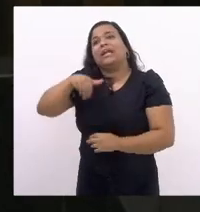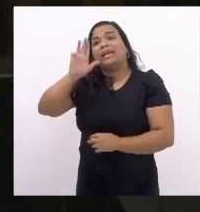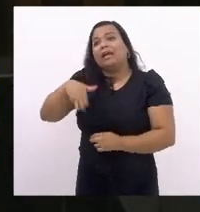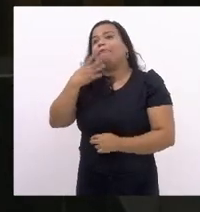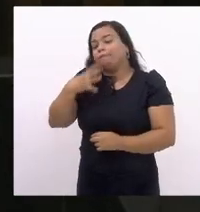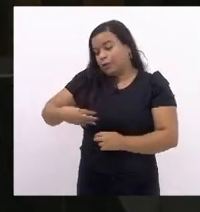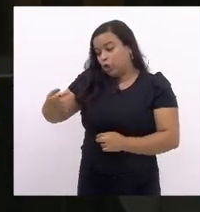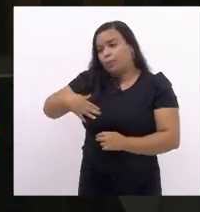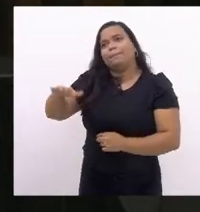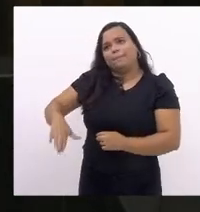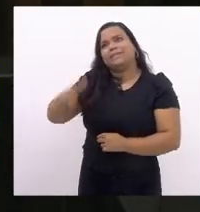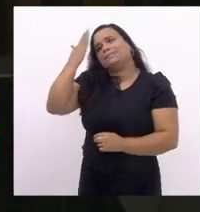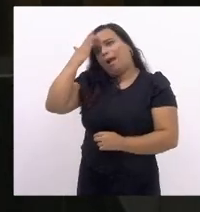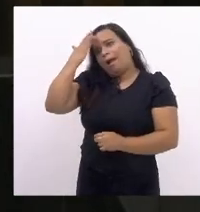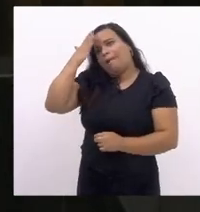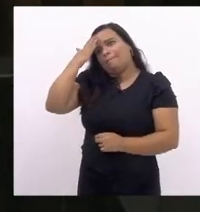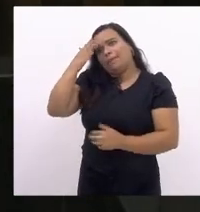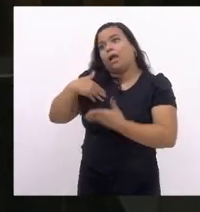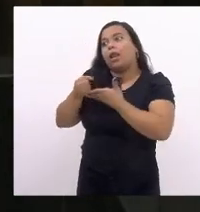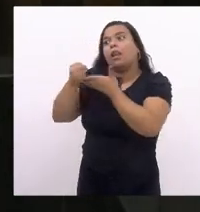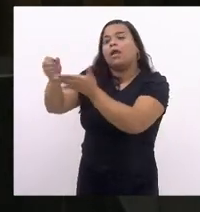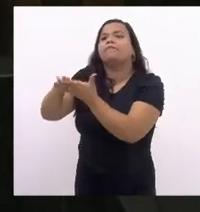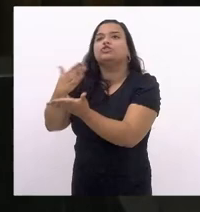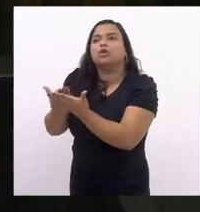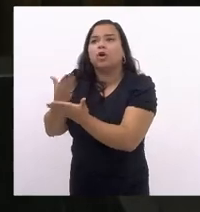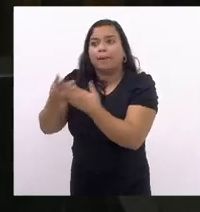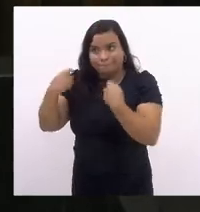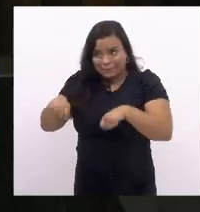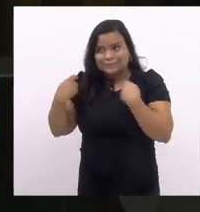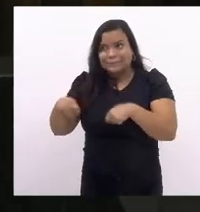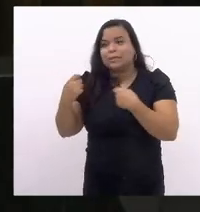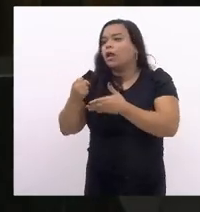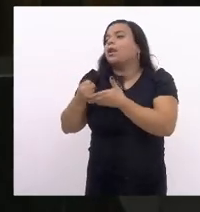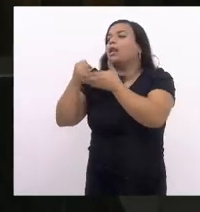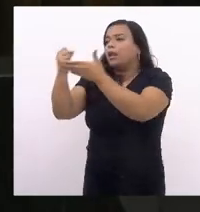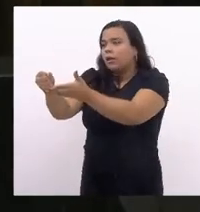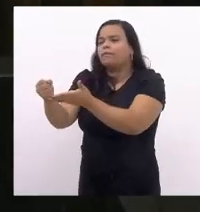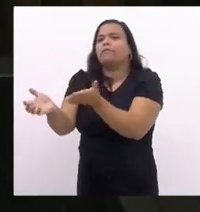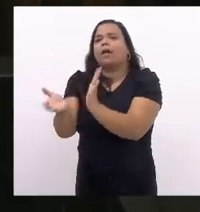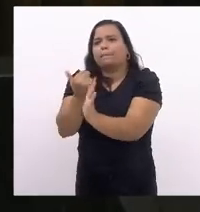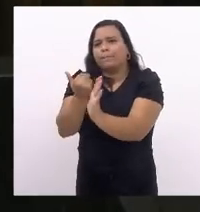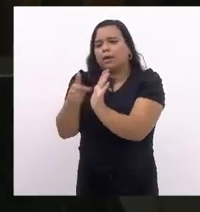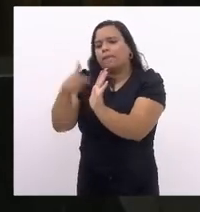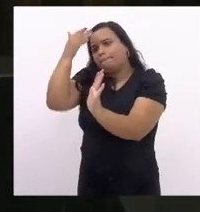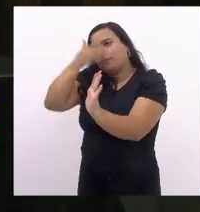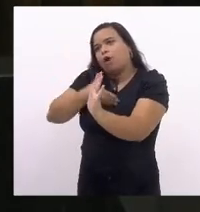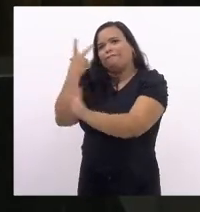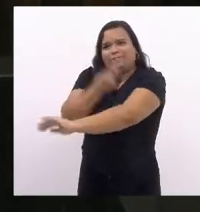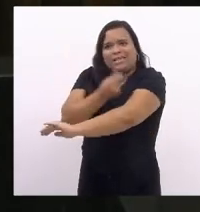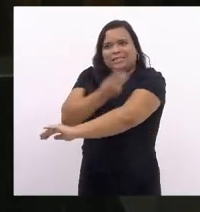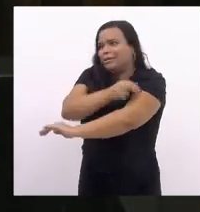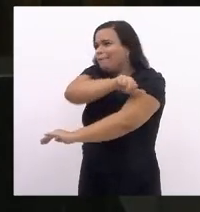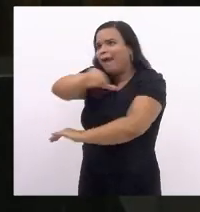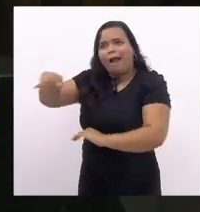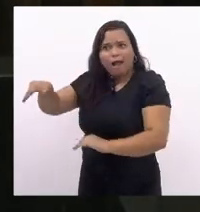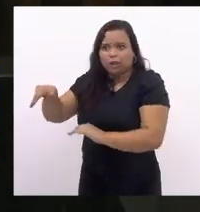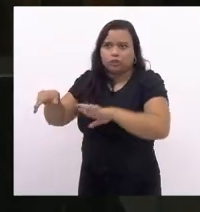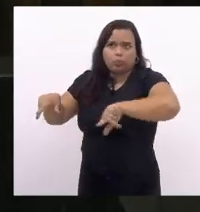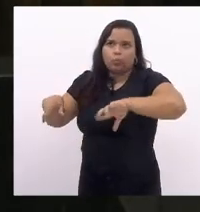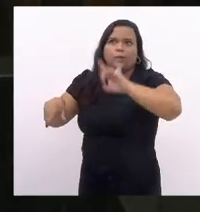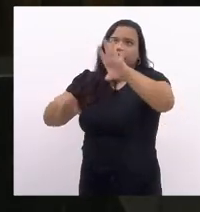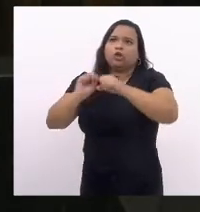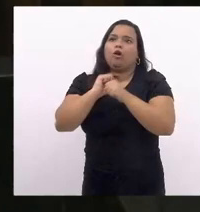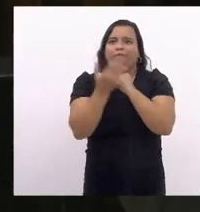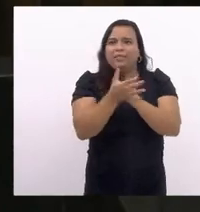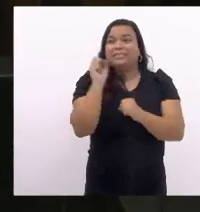pequeno sabe. Levou a criança para a escola, tem que levar a caderneta de vacinação. Se está faltando vacina, a escola fala, pai,